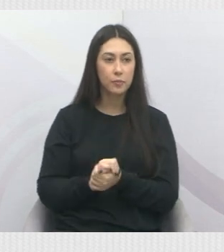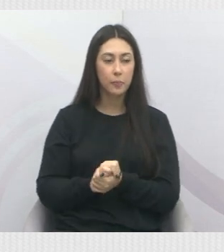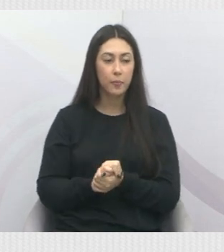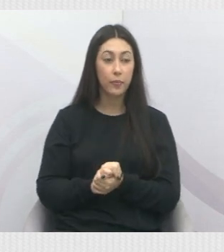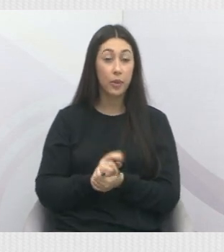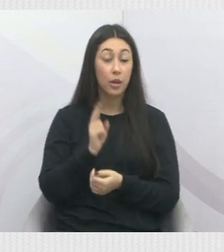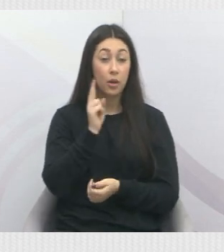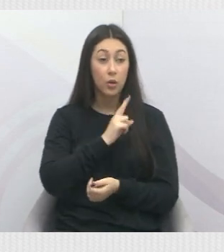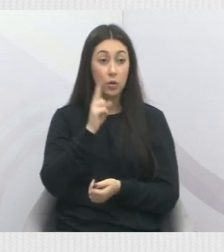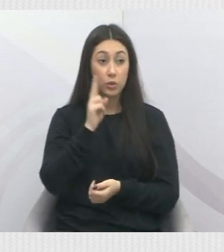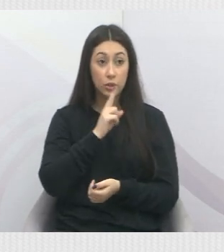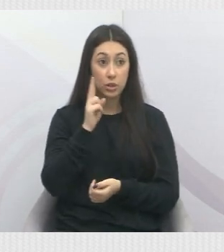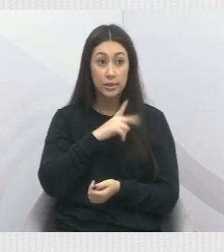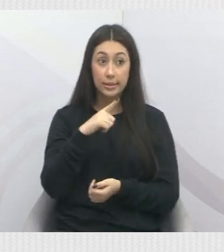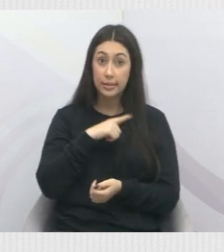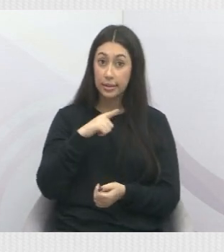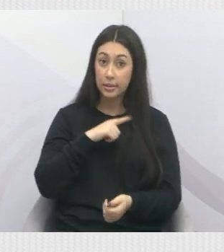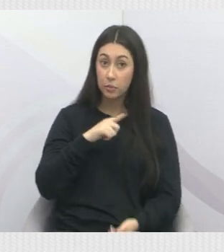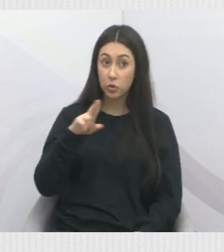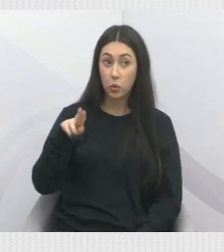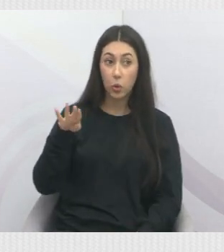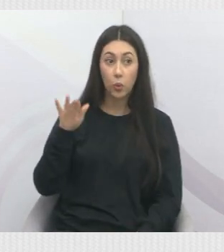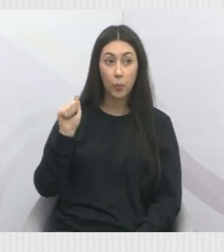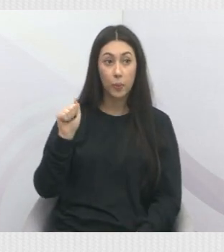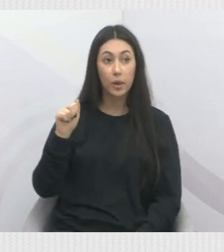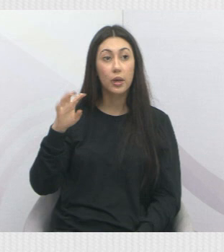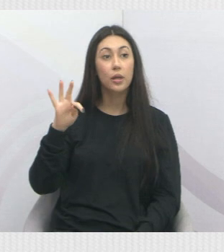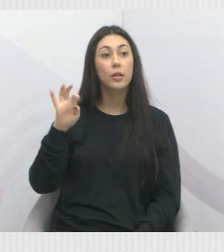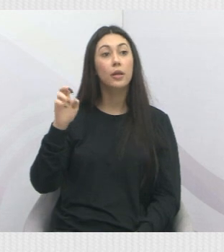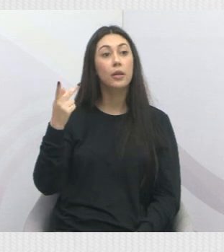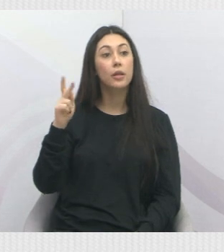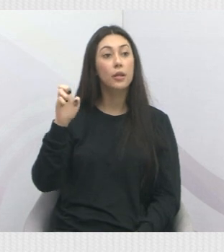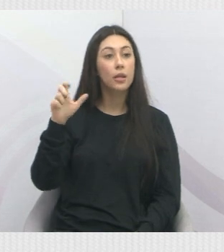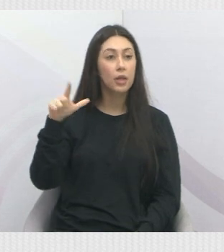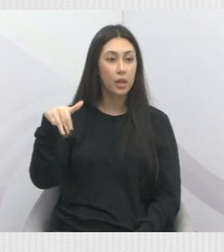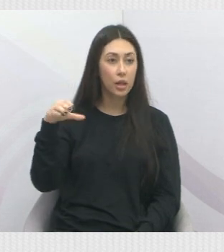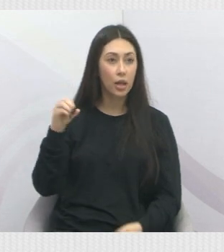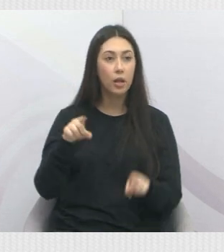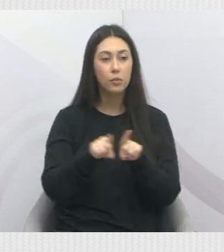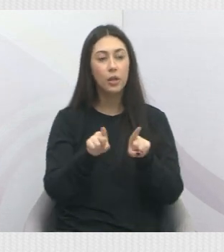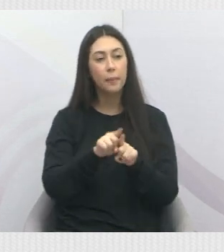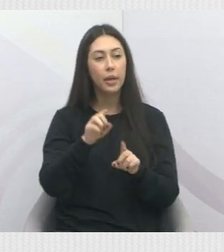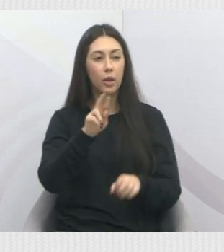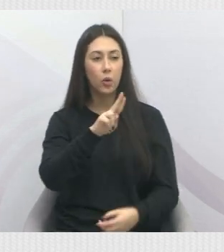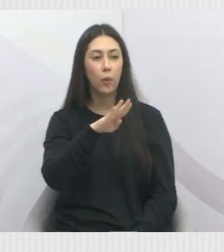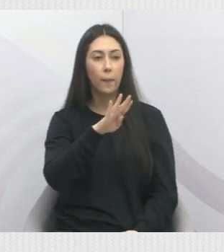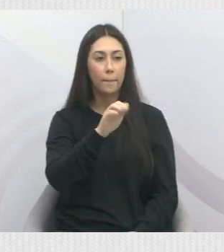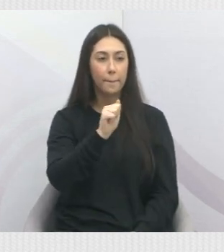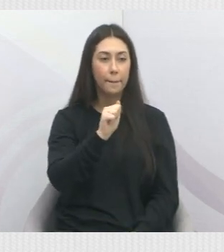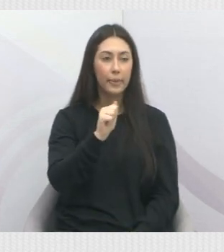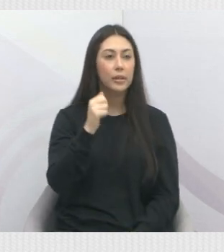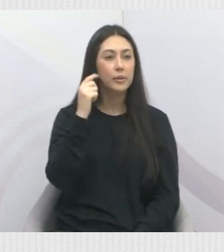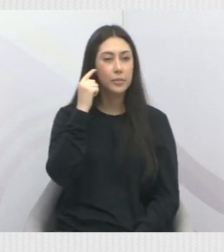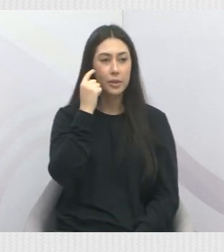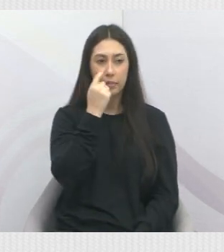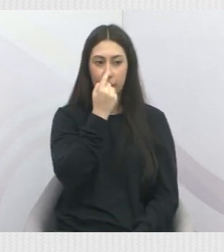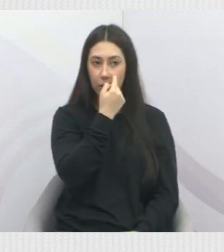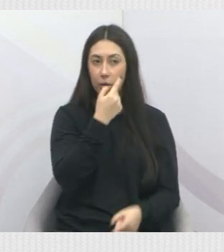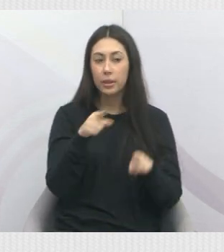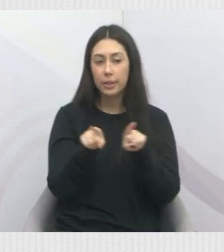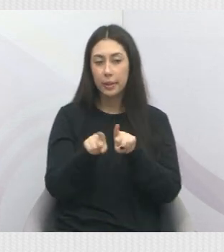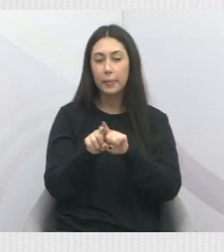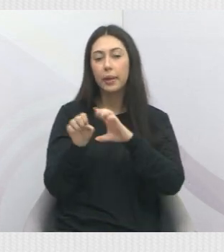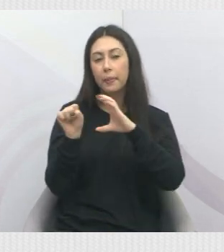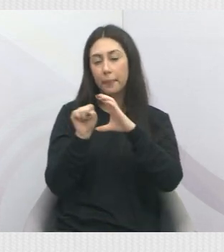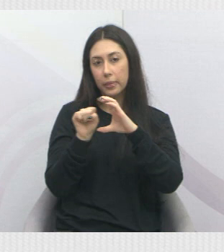e emergências, temos a UPA Dr. Telmo de Almeida Cruz, a UPA Parque Meia Lua, a Santa Casa de Misericórdia com